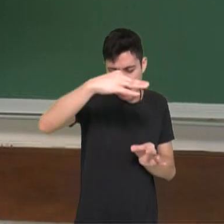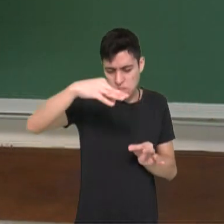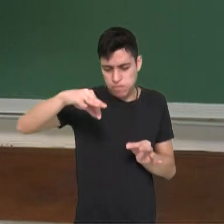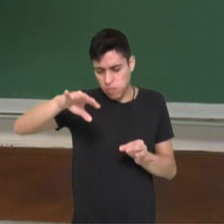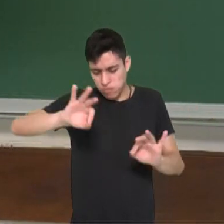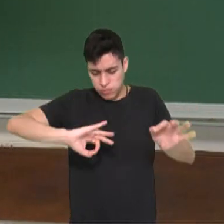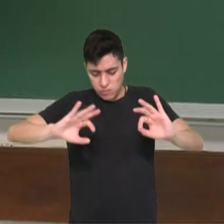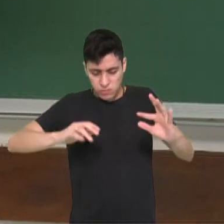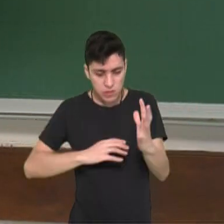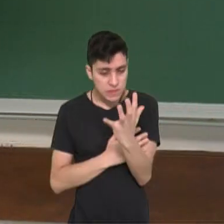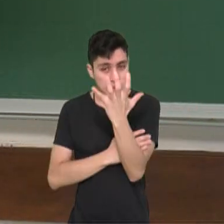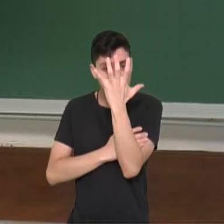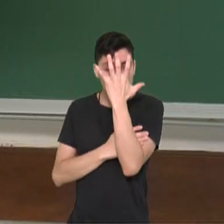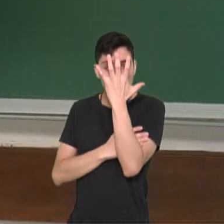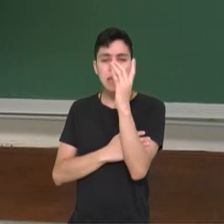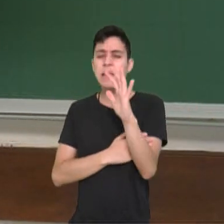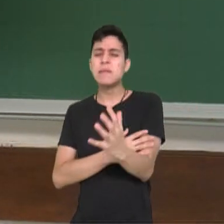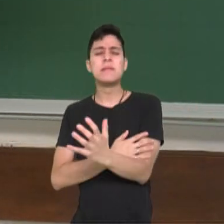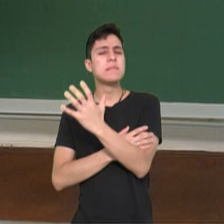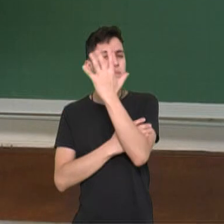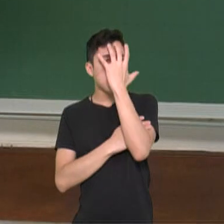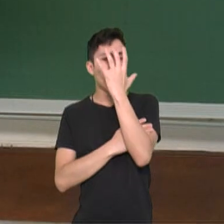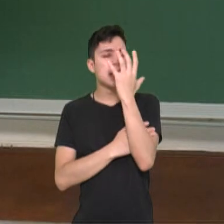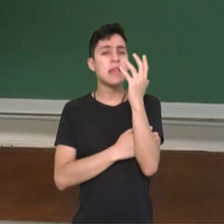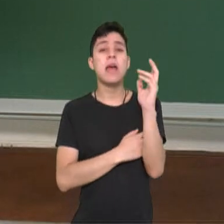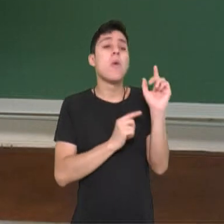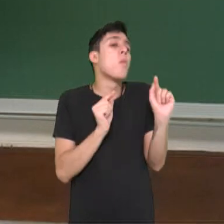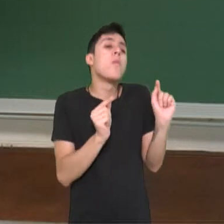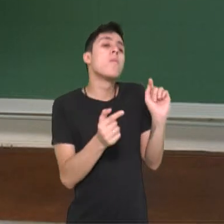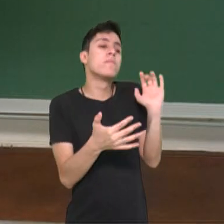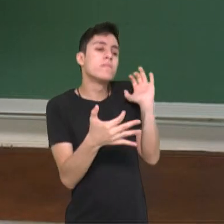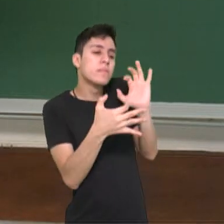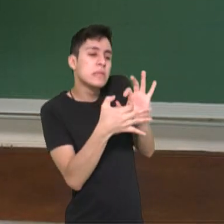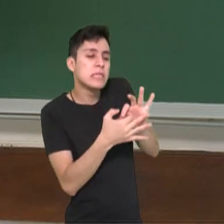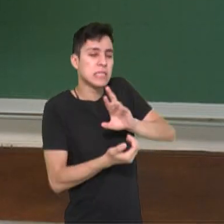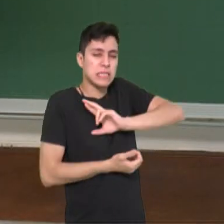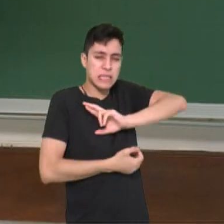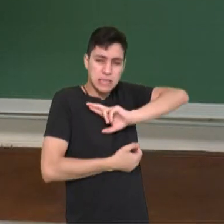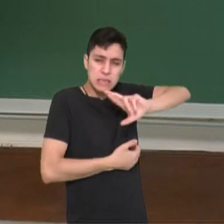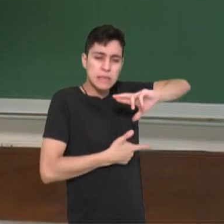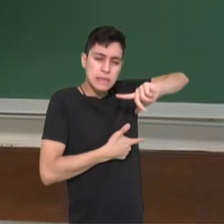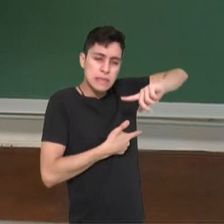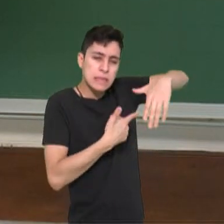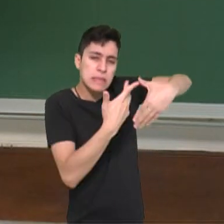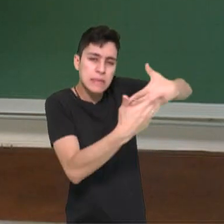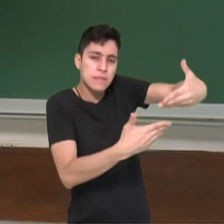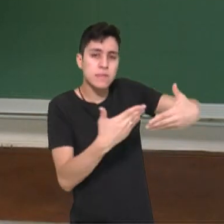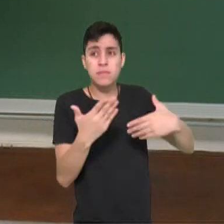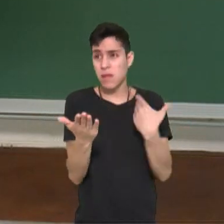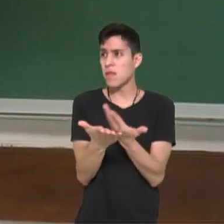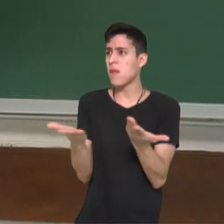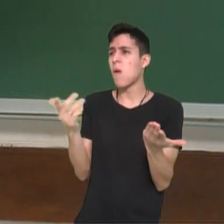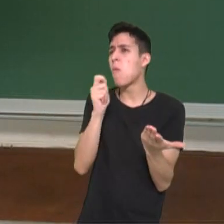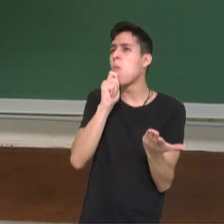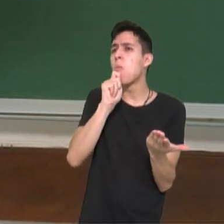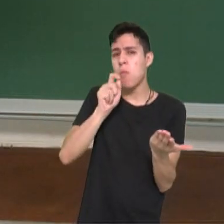em rituais religiosos. Essa ainda é uma prática comum entre várias etnias dentro do continente